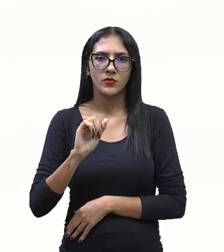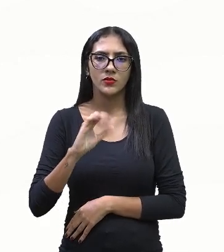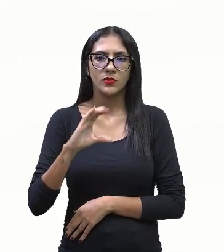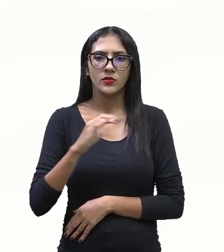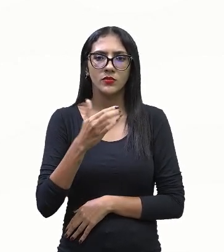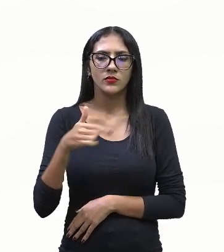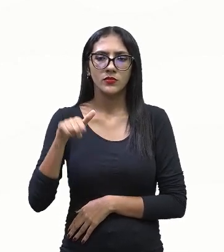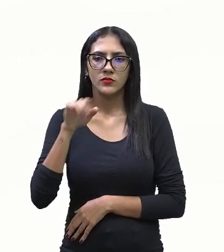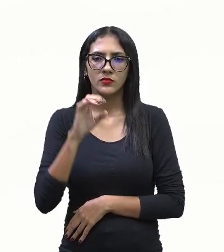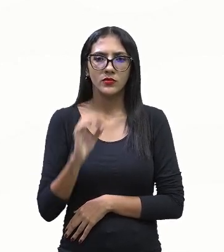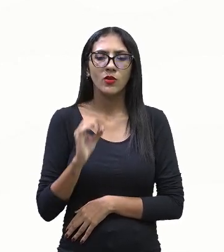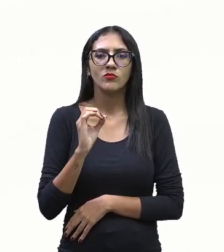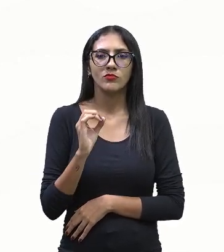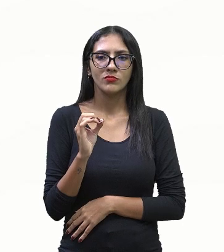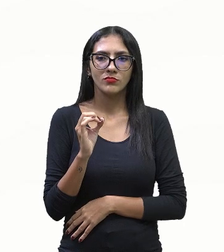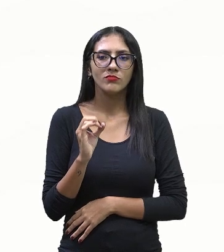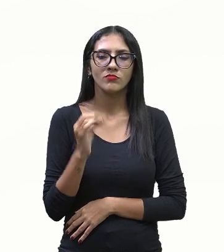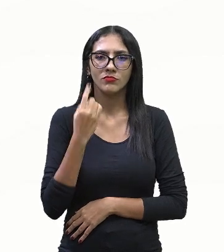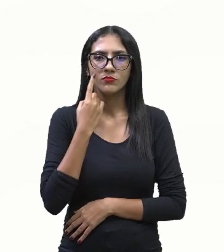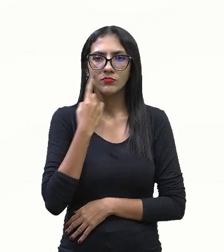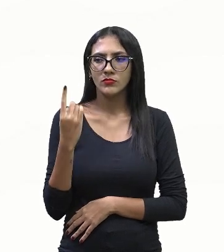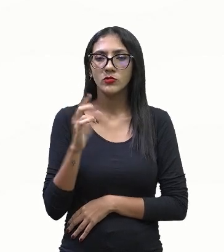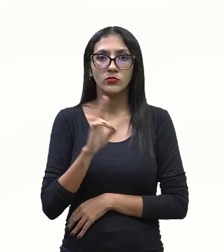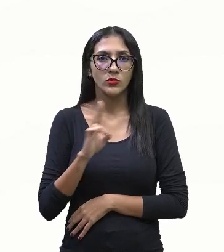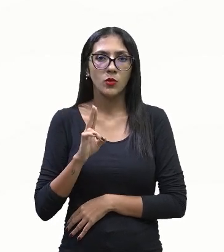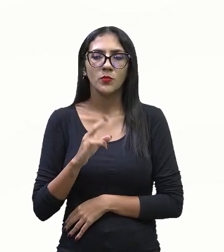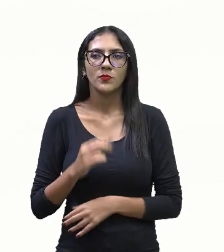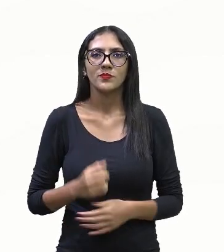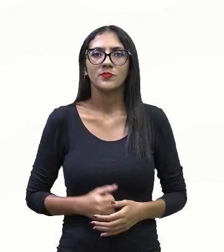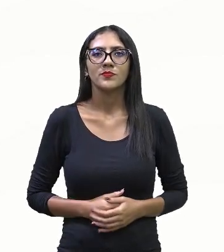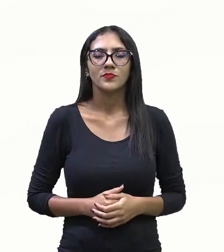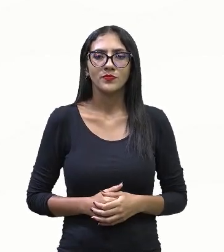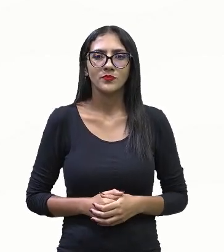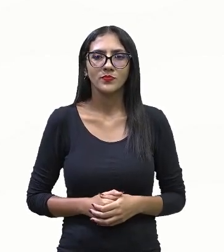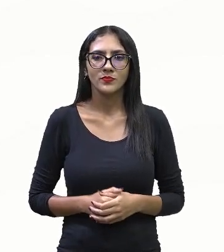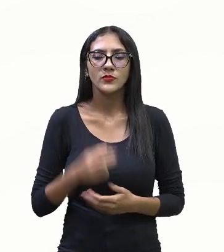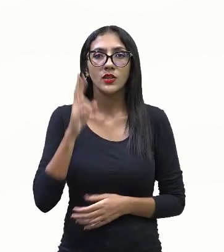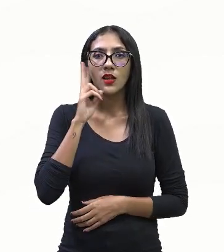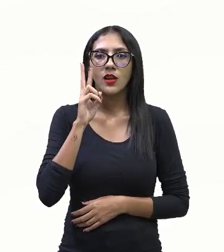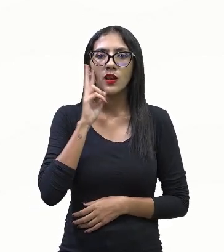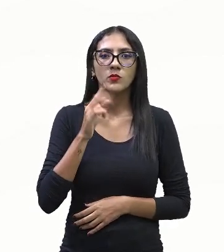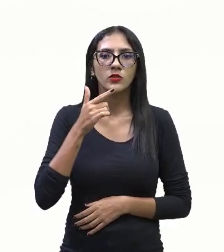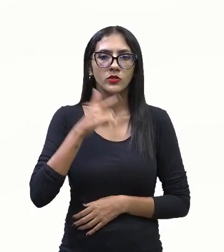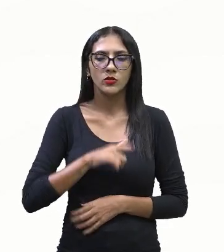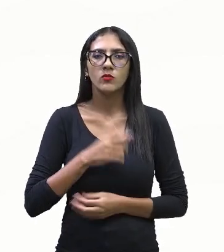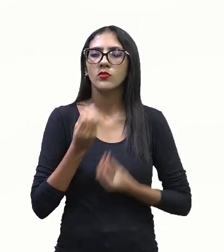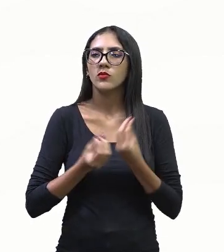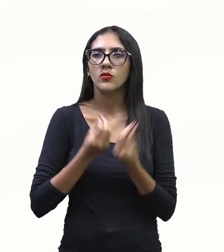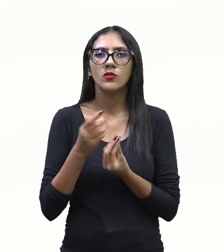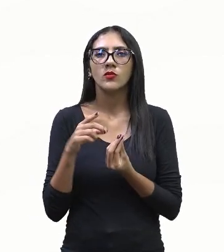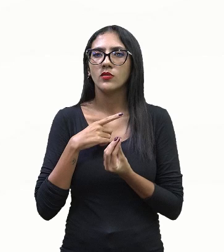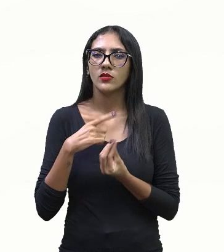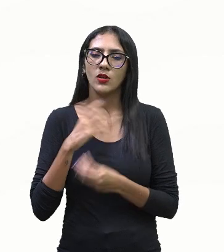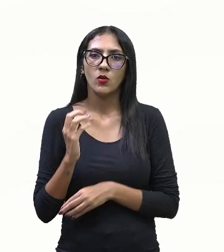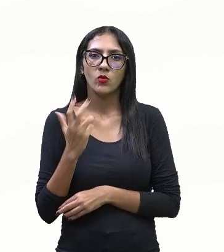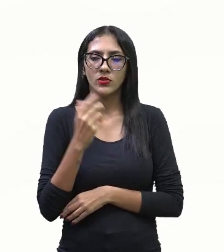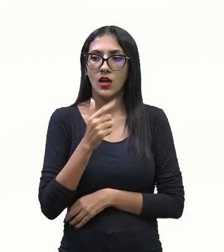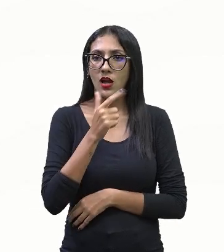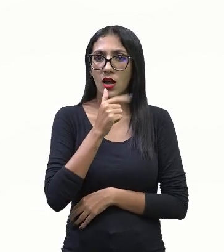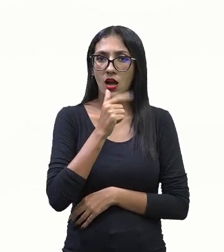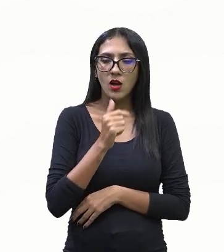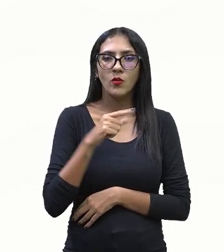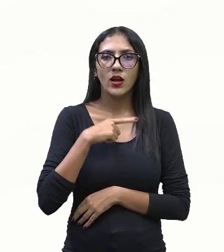Vamos escrever aqui a evaporação da água, né? Lembrando que é quando essa água passa